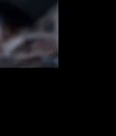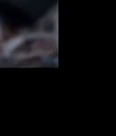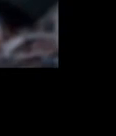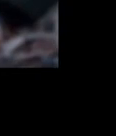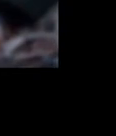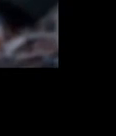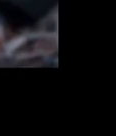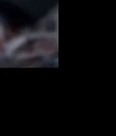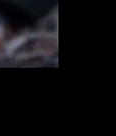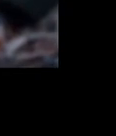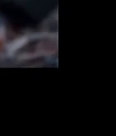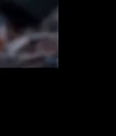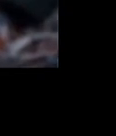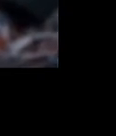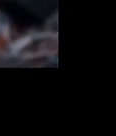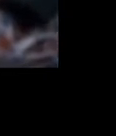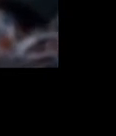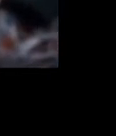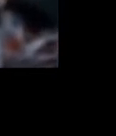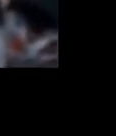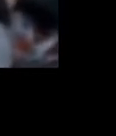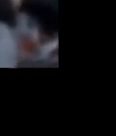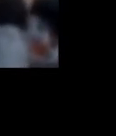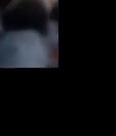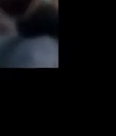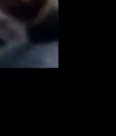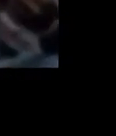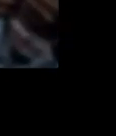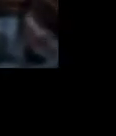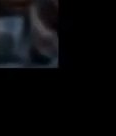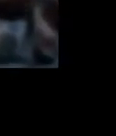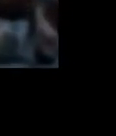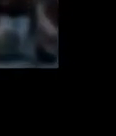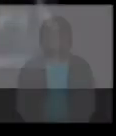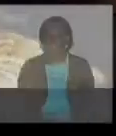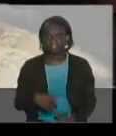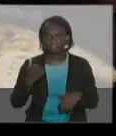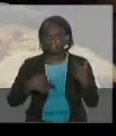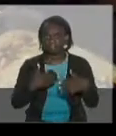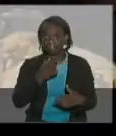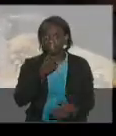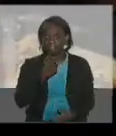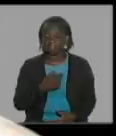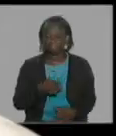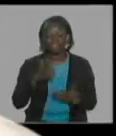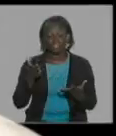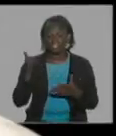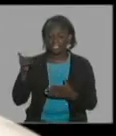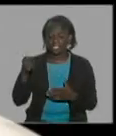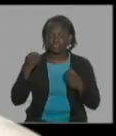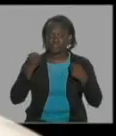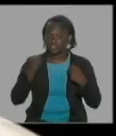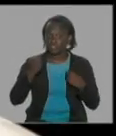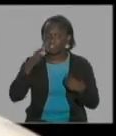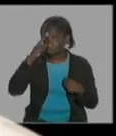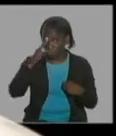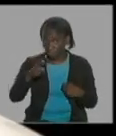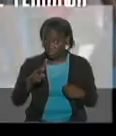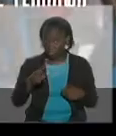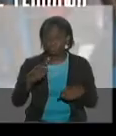death in my pouch. I can't die. They can't kill me. Ele, a força dele é tão grande que